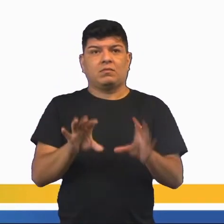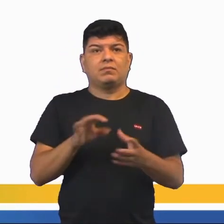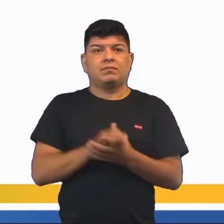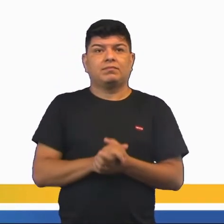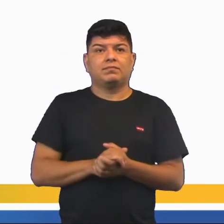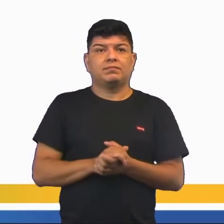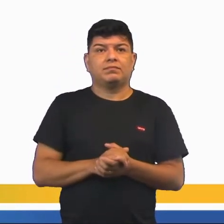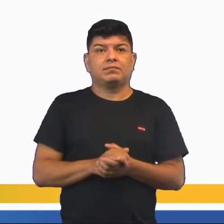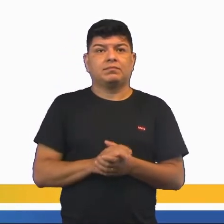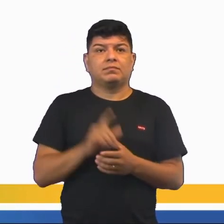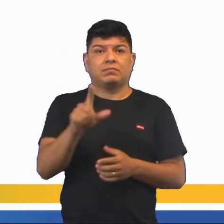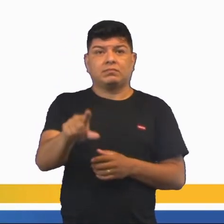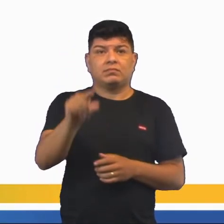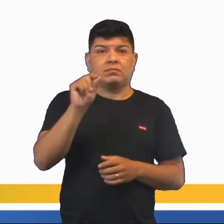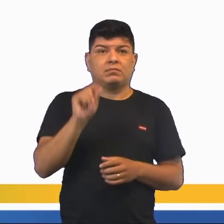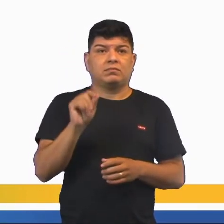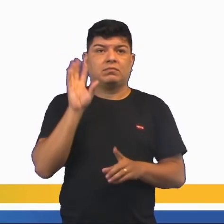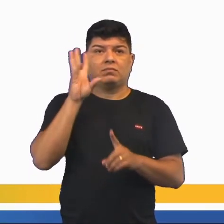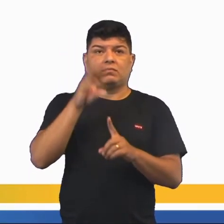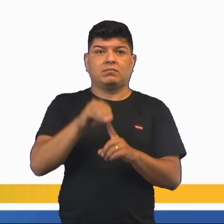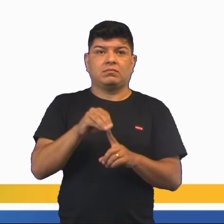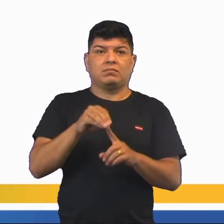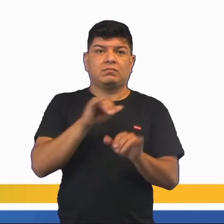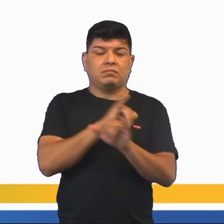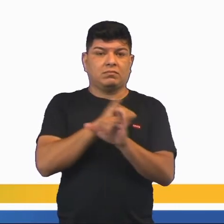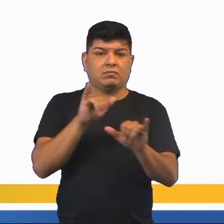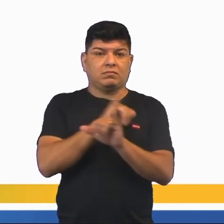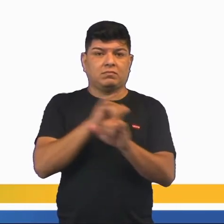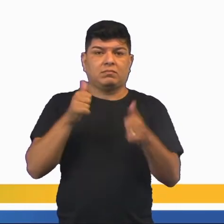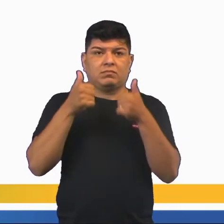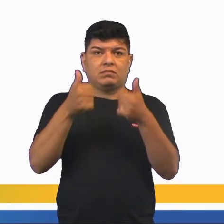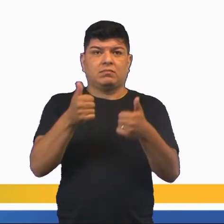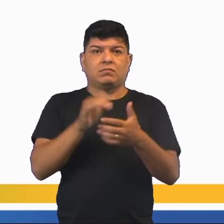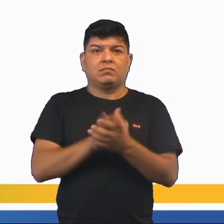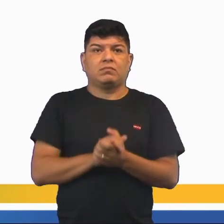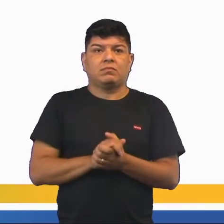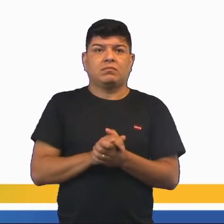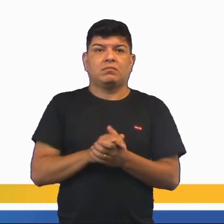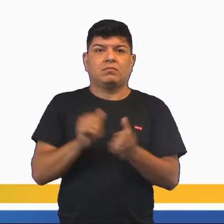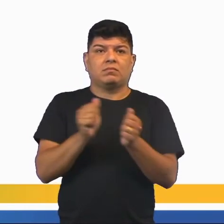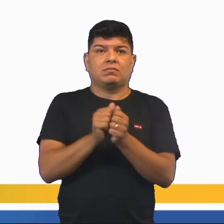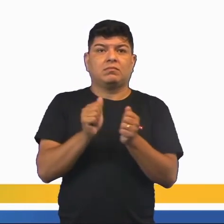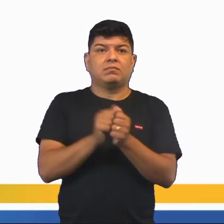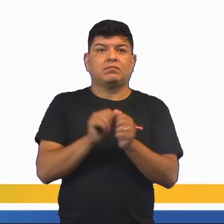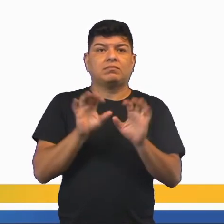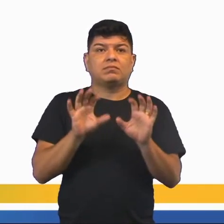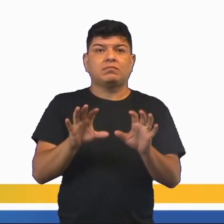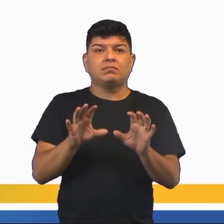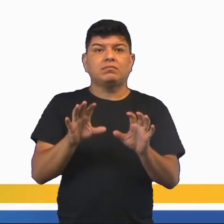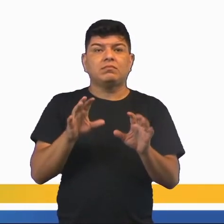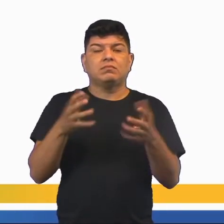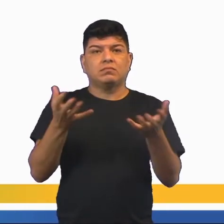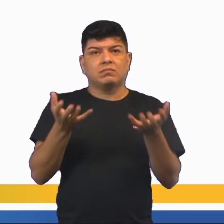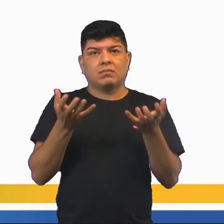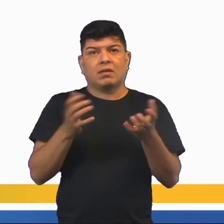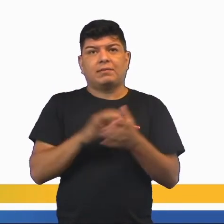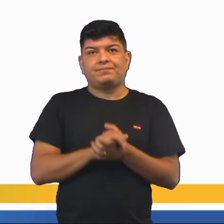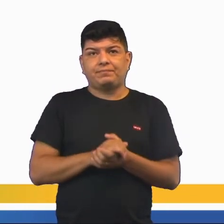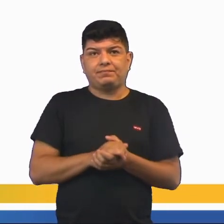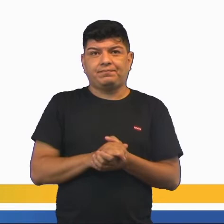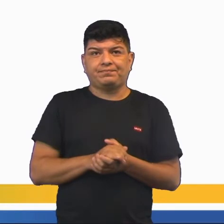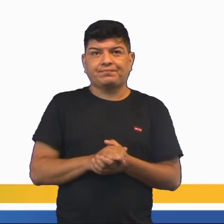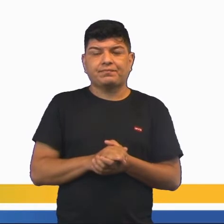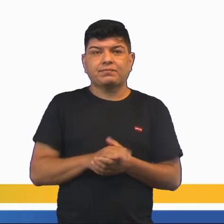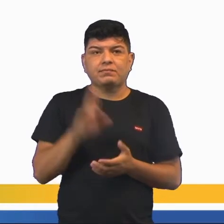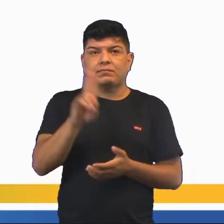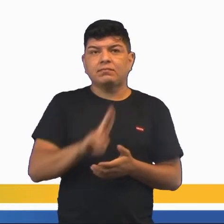sentido. Uma seleção objetiva de mensagens positivas. Acompanhamento dos efeitos pretendidos. Esse